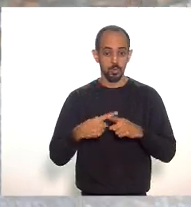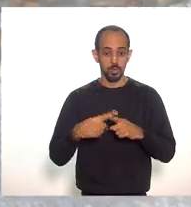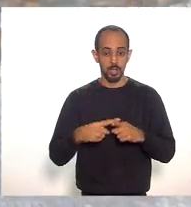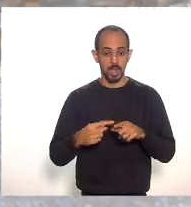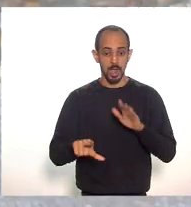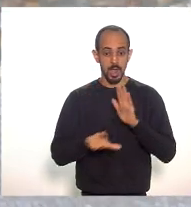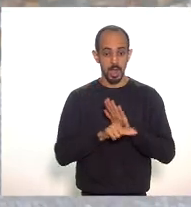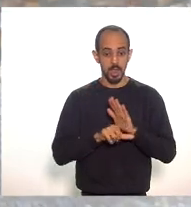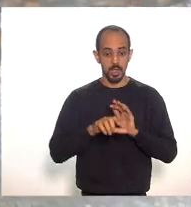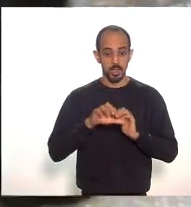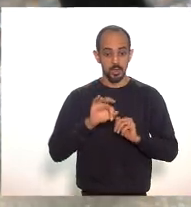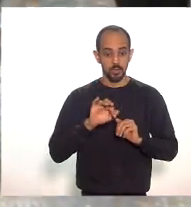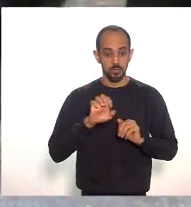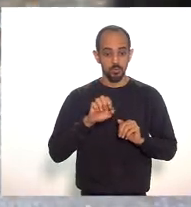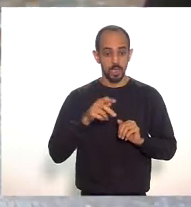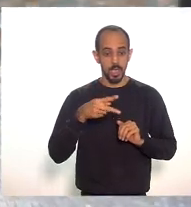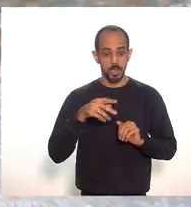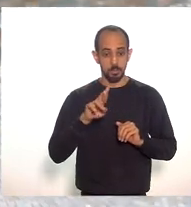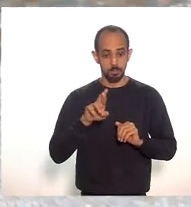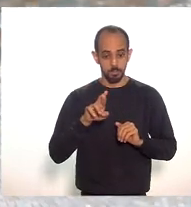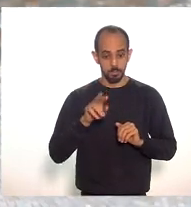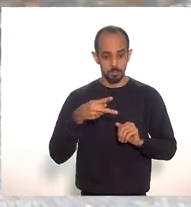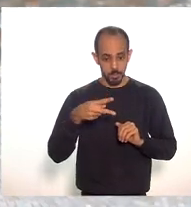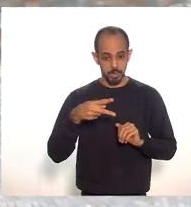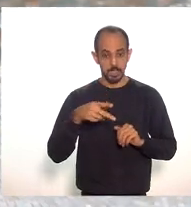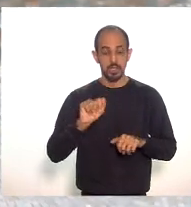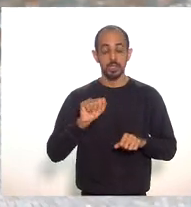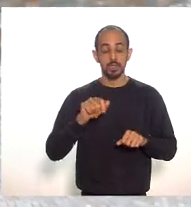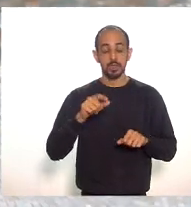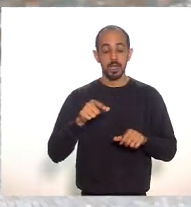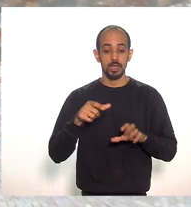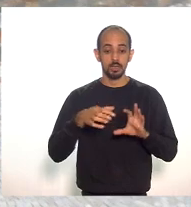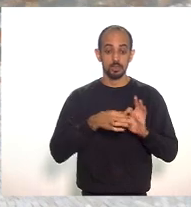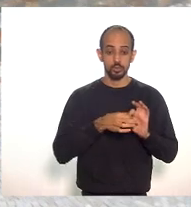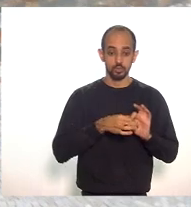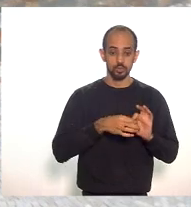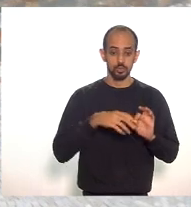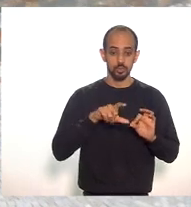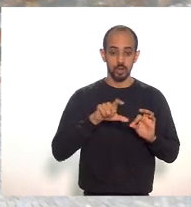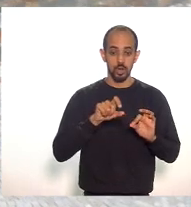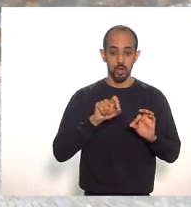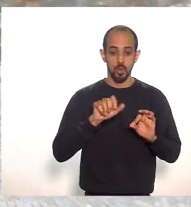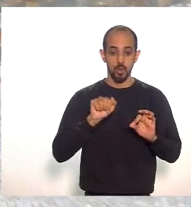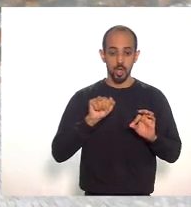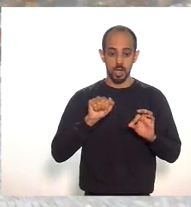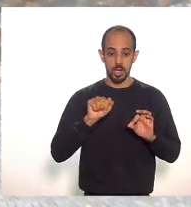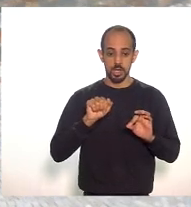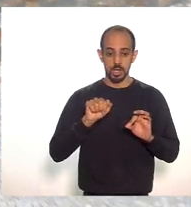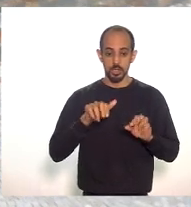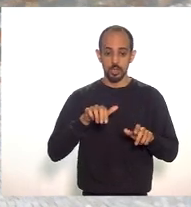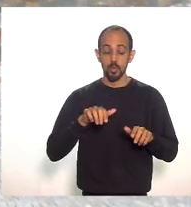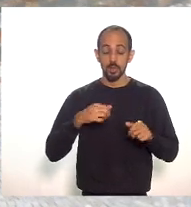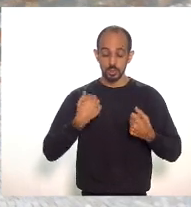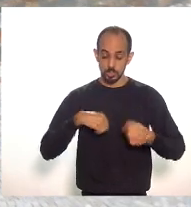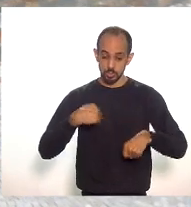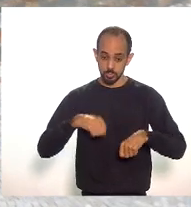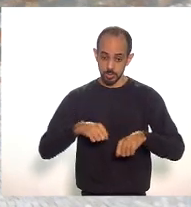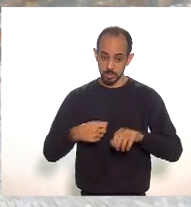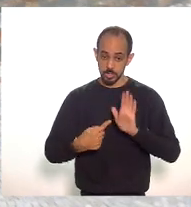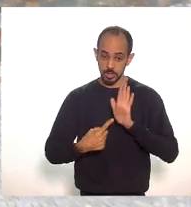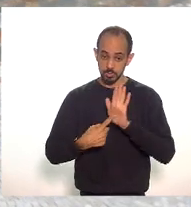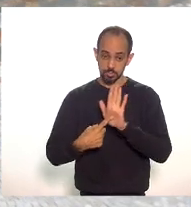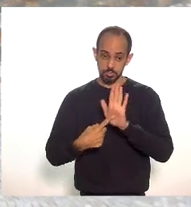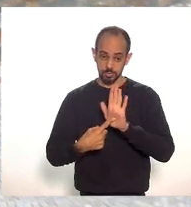atrelado a diretamente a lua e vossa excelência chamou atenção para isso é que era necessário que não nós não apontasse